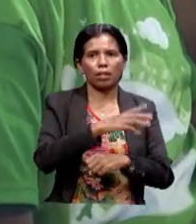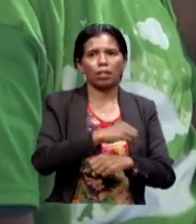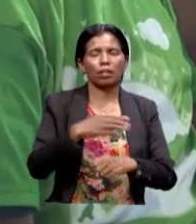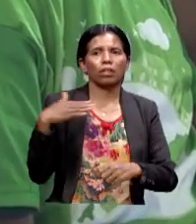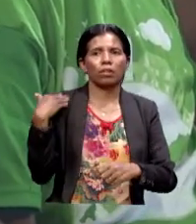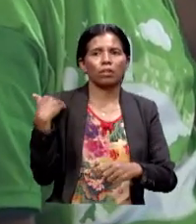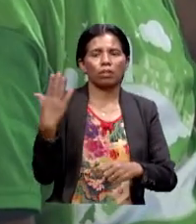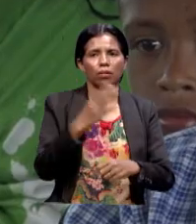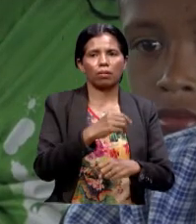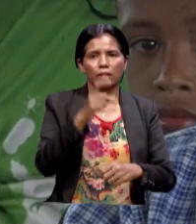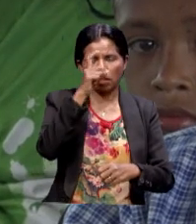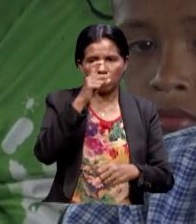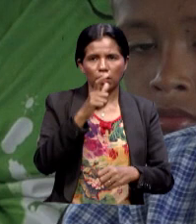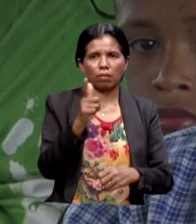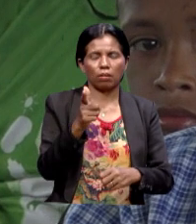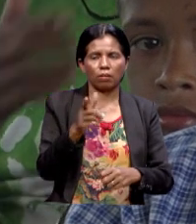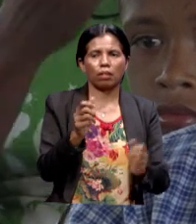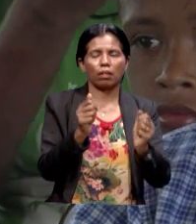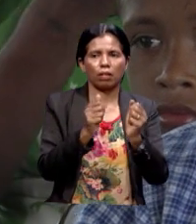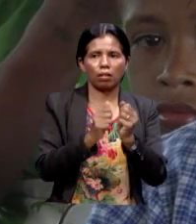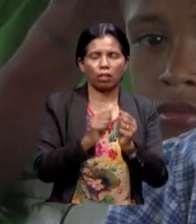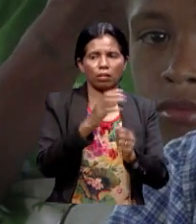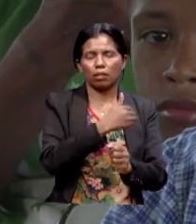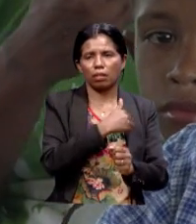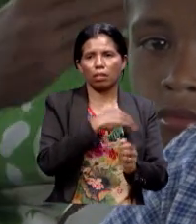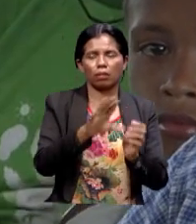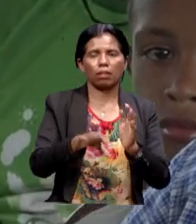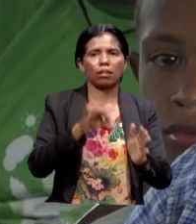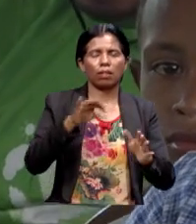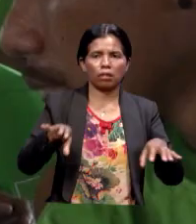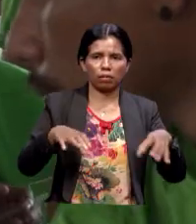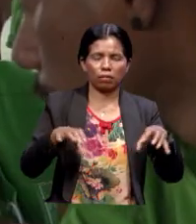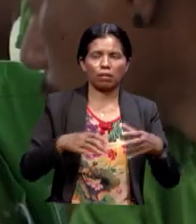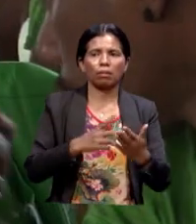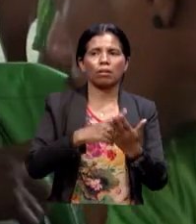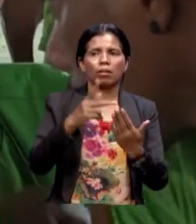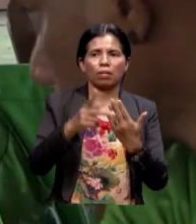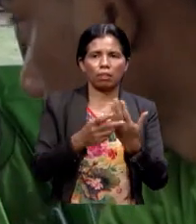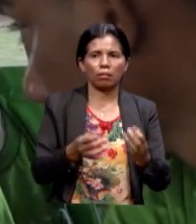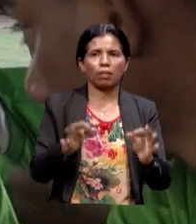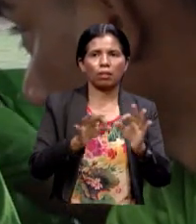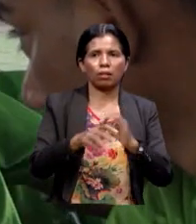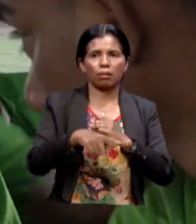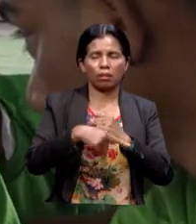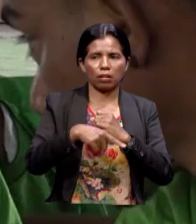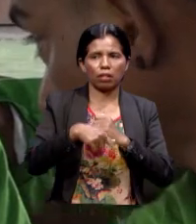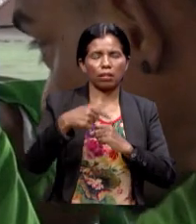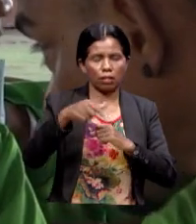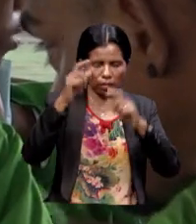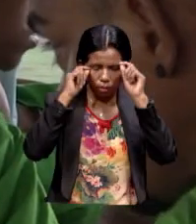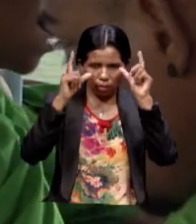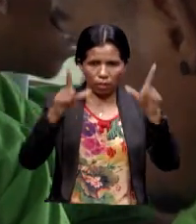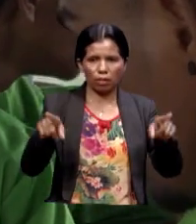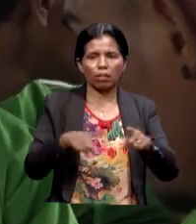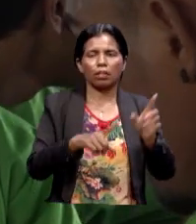jovem ruidade rua nulo, a moto crihun ato situ, se deu que é tan serviço. Programa prioridade selo, partidos verdes de Timor-Leste, nian mac